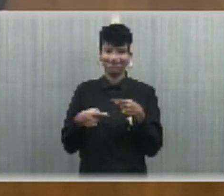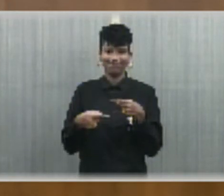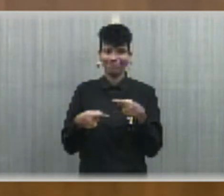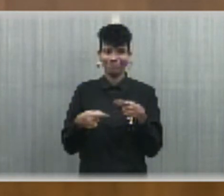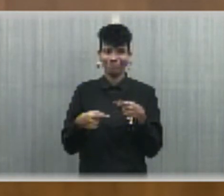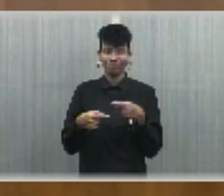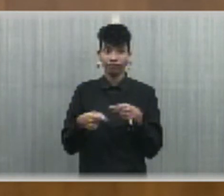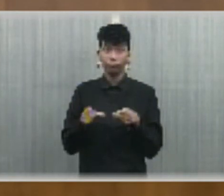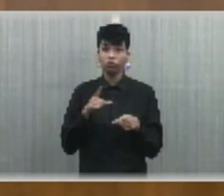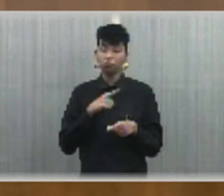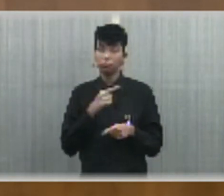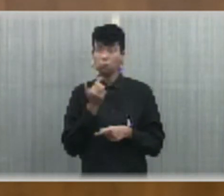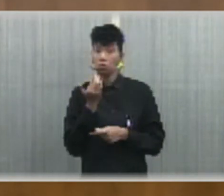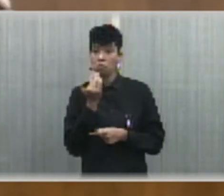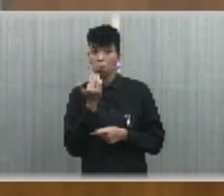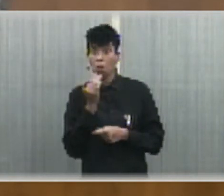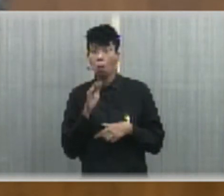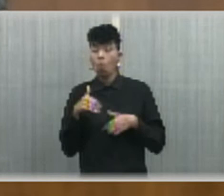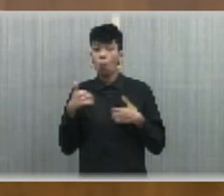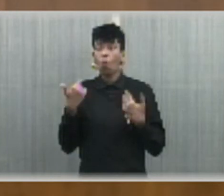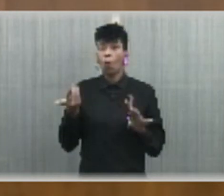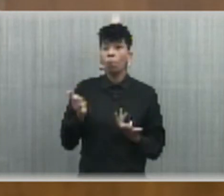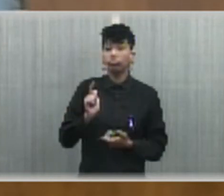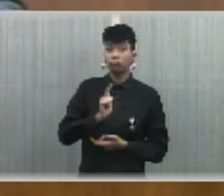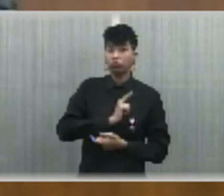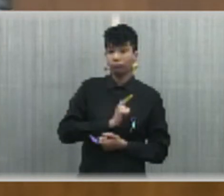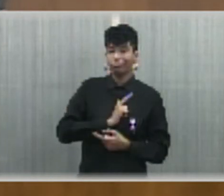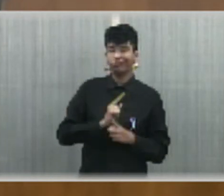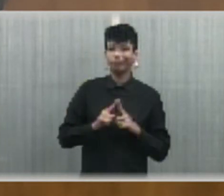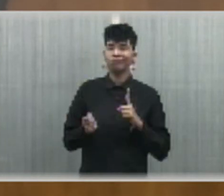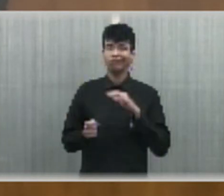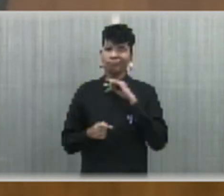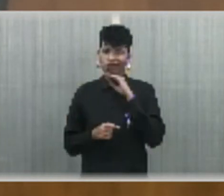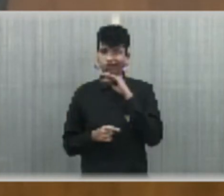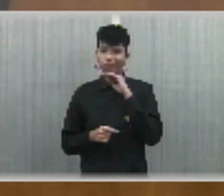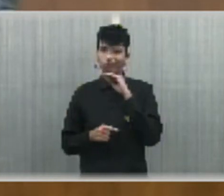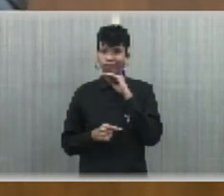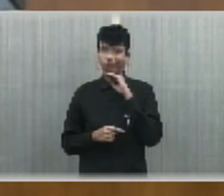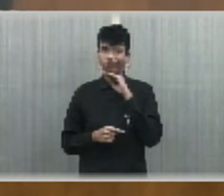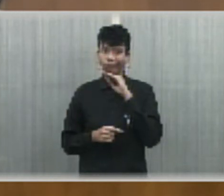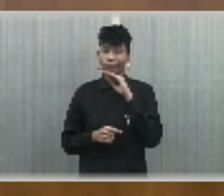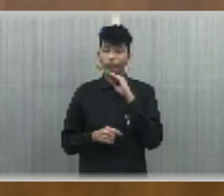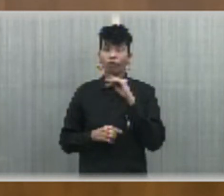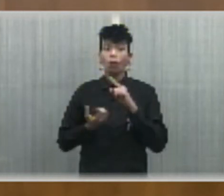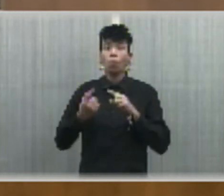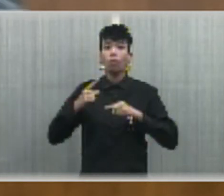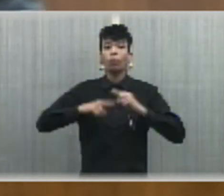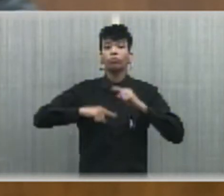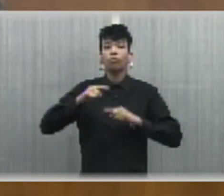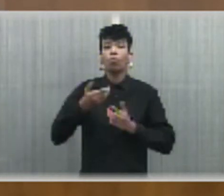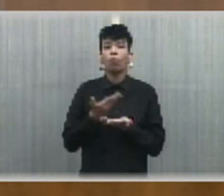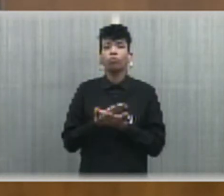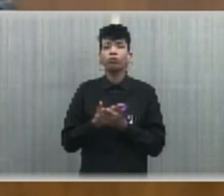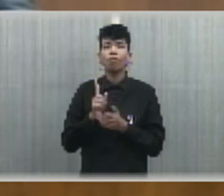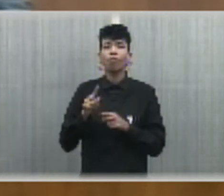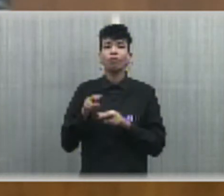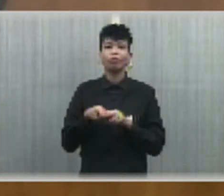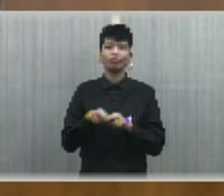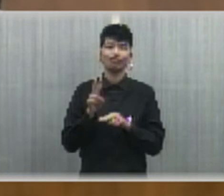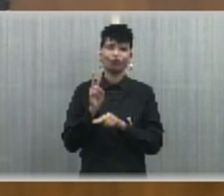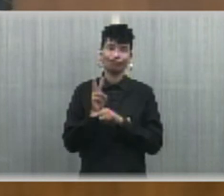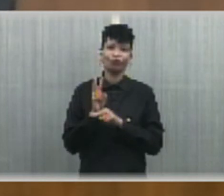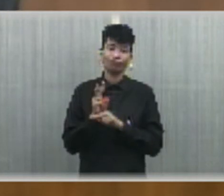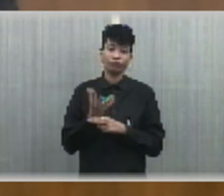com merenda, quando tinha, de péssima qualidade, e material didático emprestável. Quem